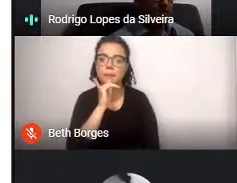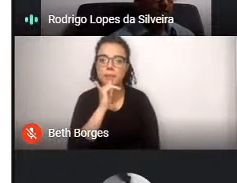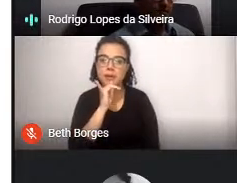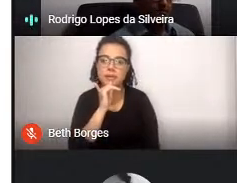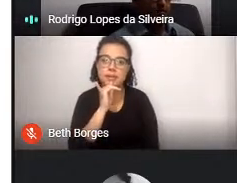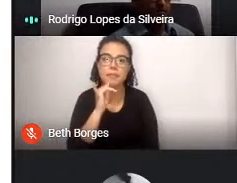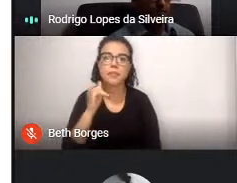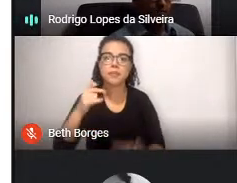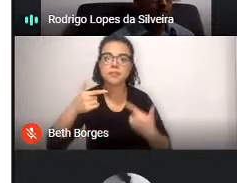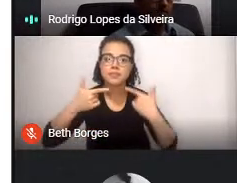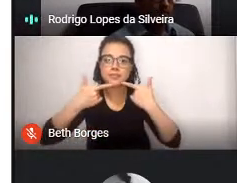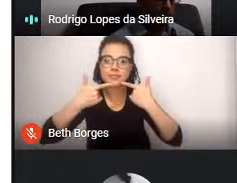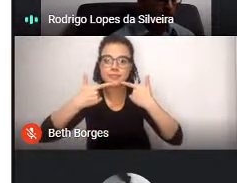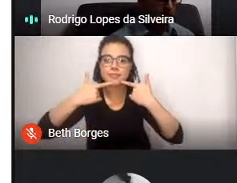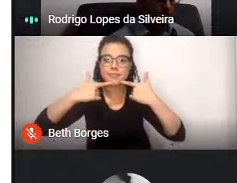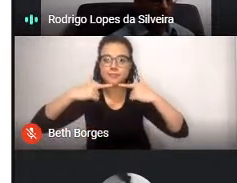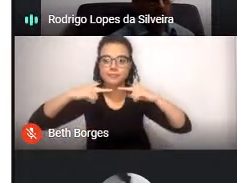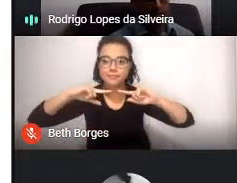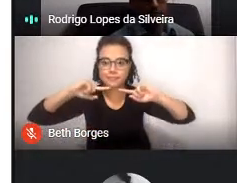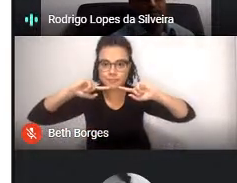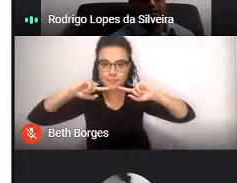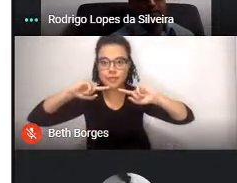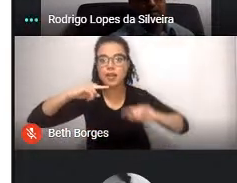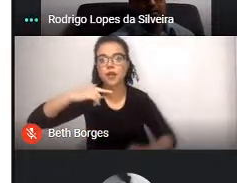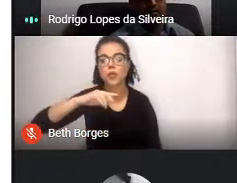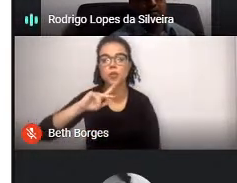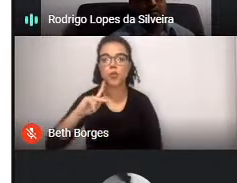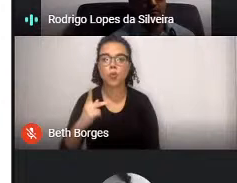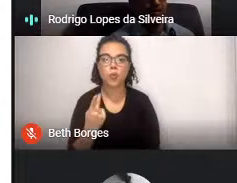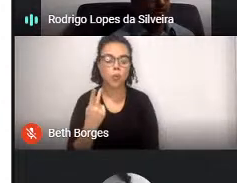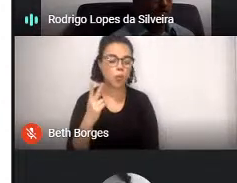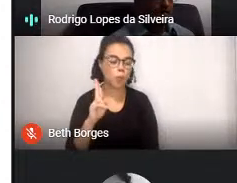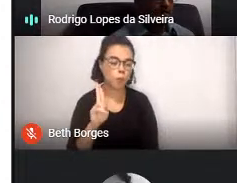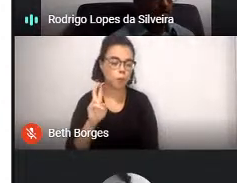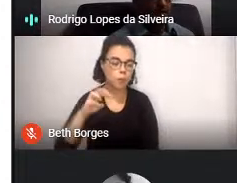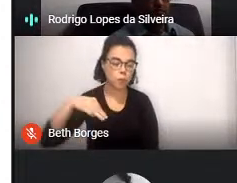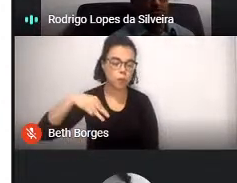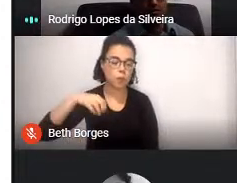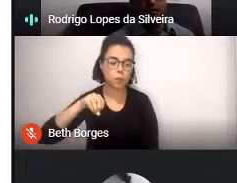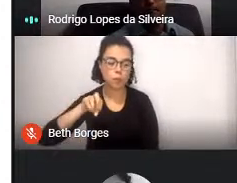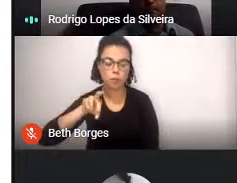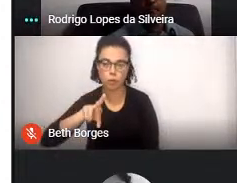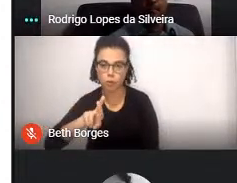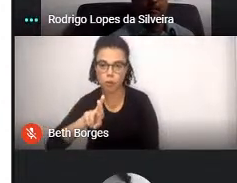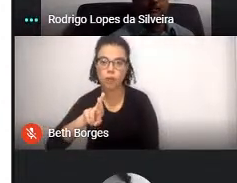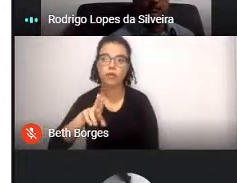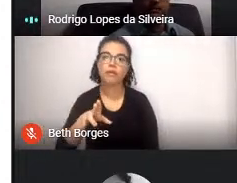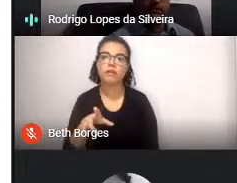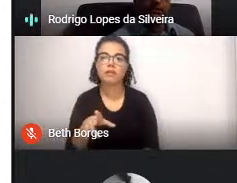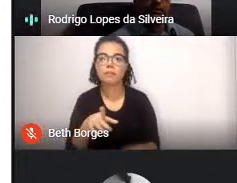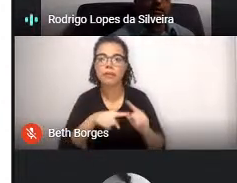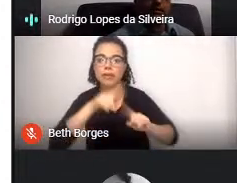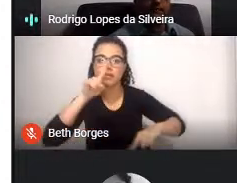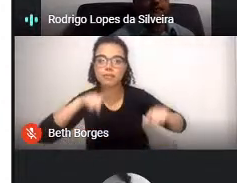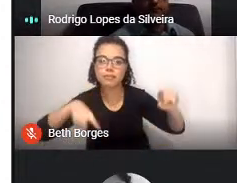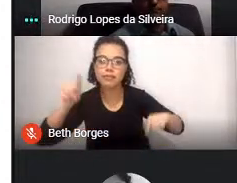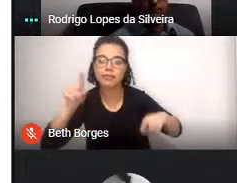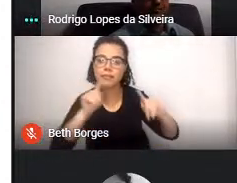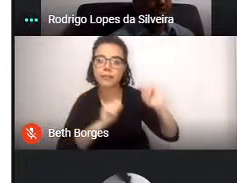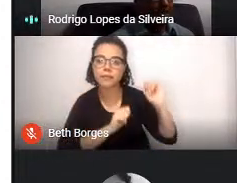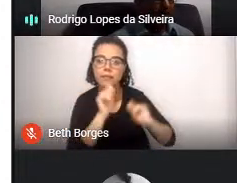de identificação de situação, pensamento, emoção e comportamento, de seta descendente,